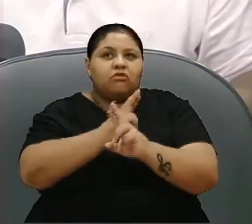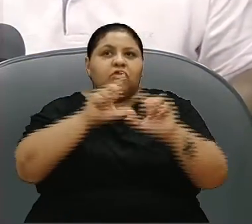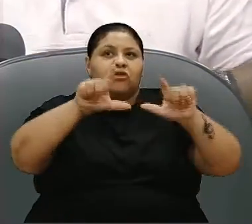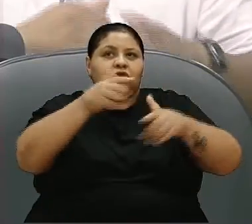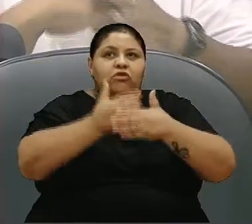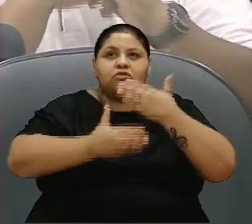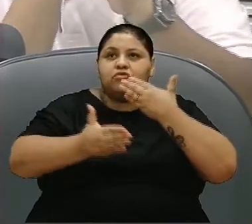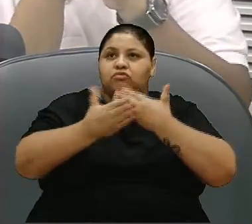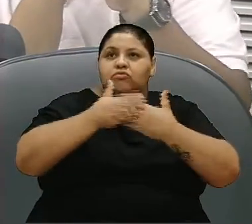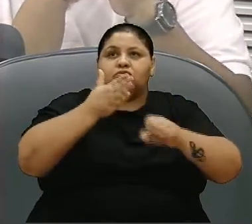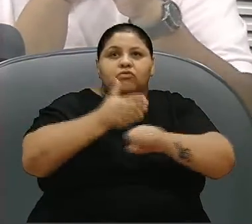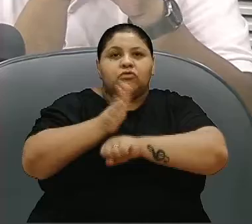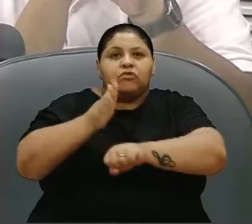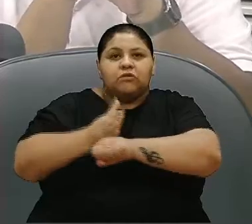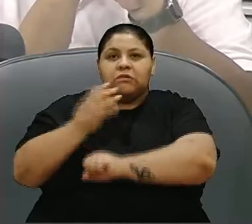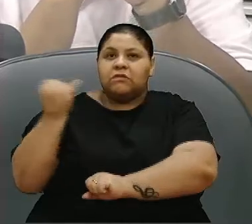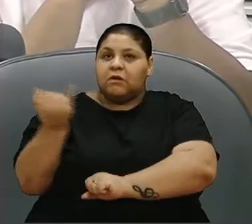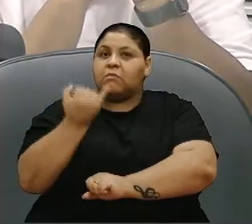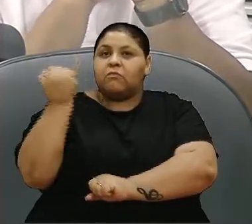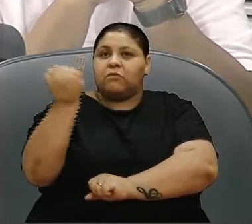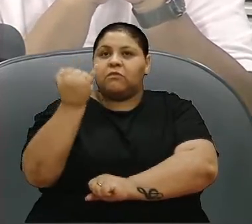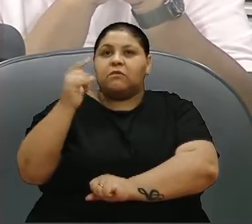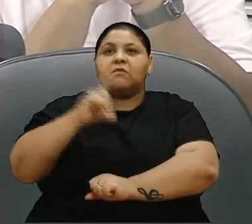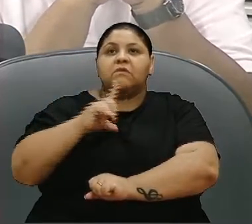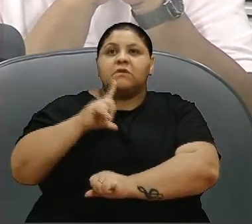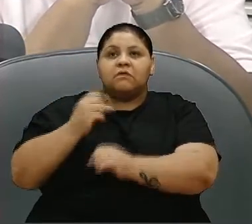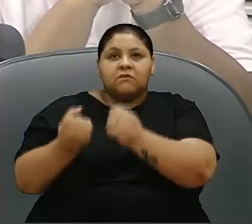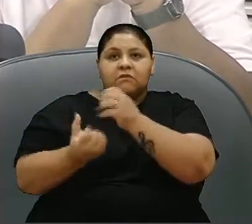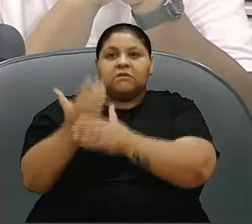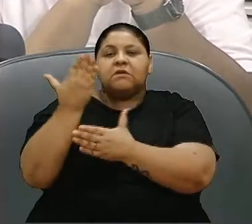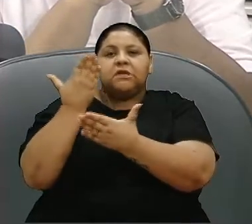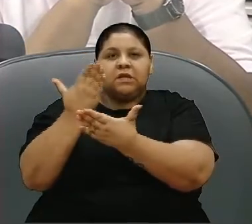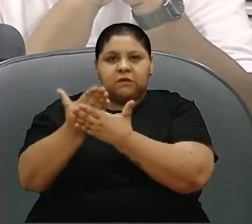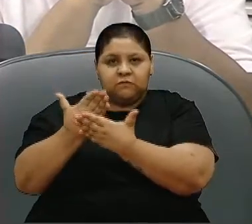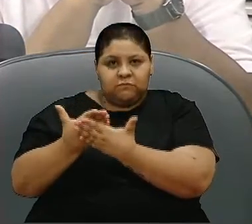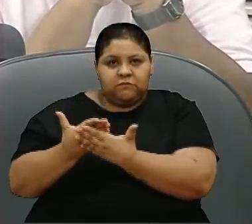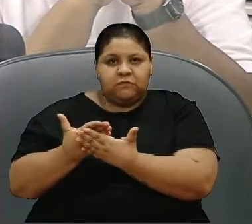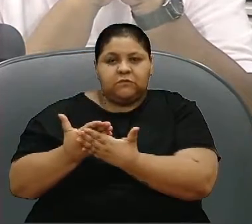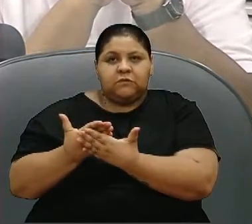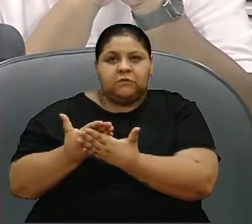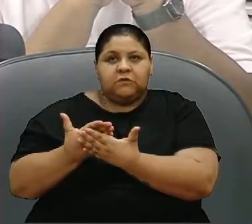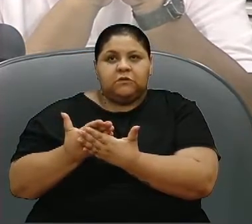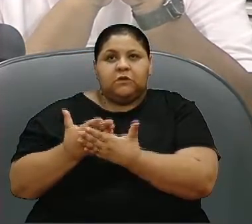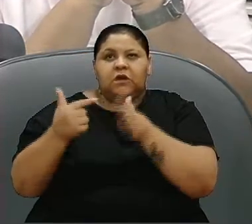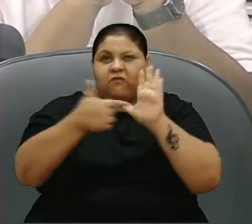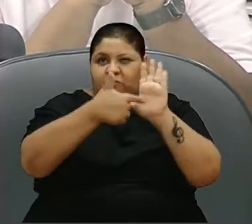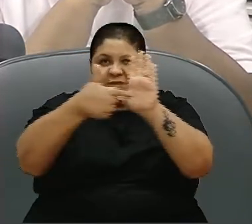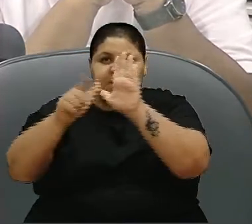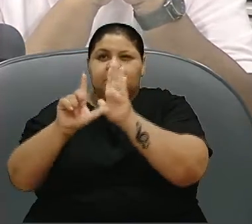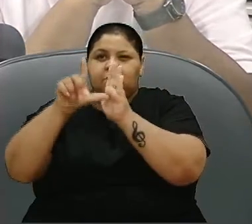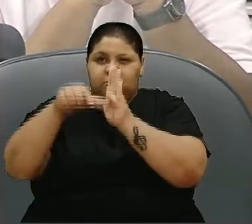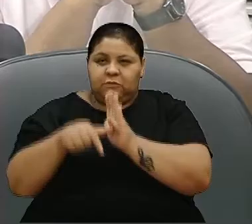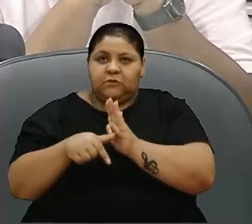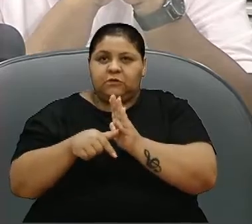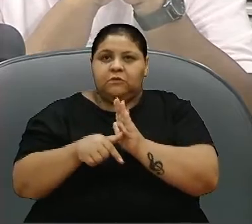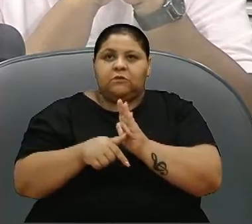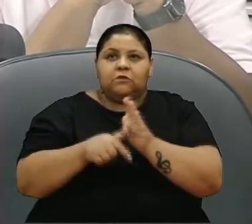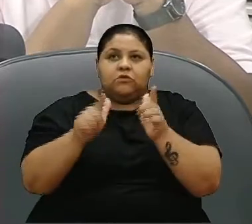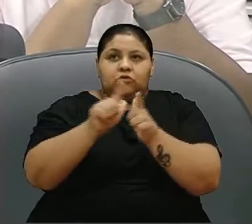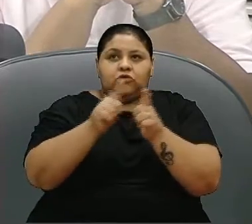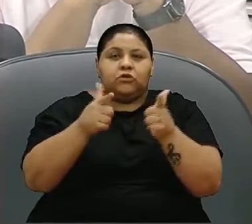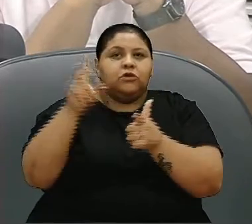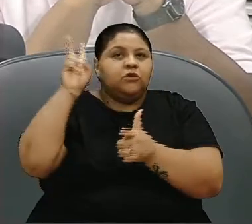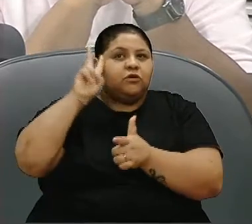envolve e a importância dele. E existe sim um estudo que está aqui, e eu vou passar depois para os senhores, de um jornal histórico